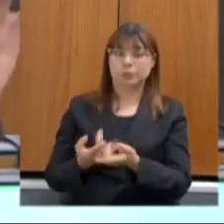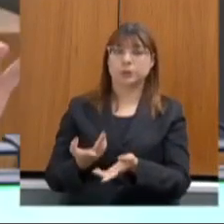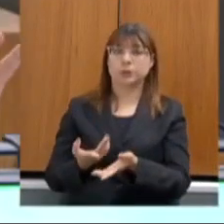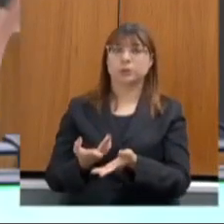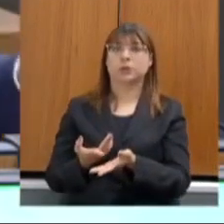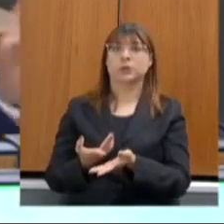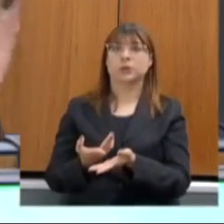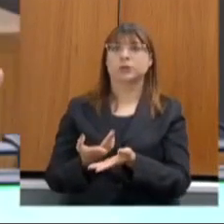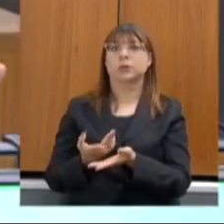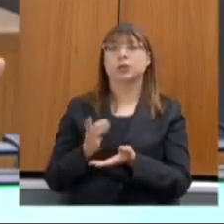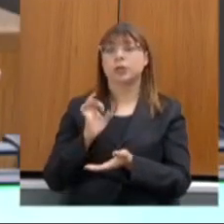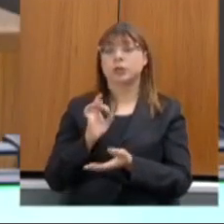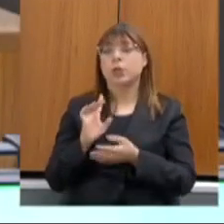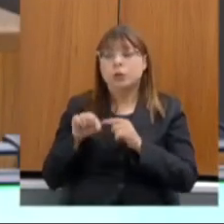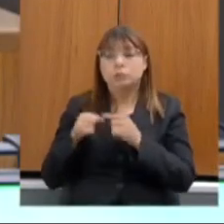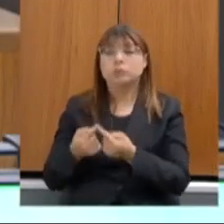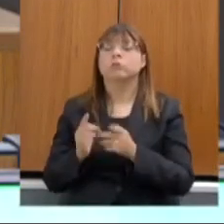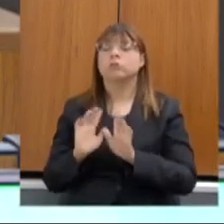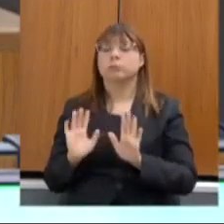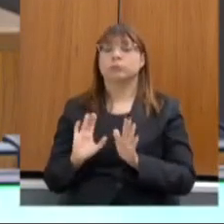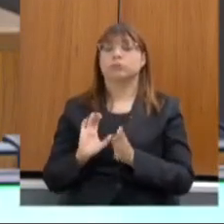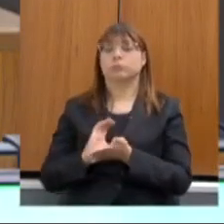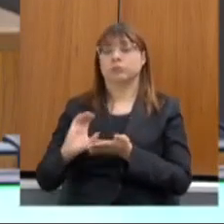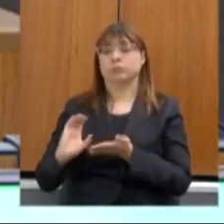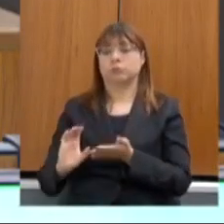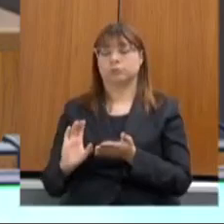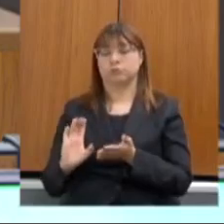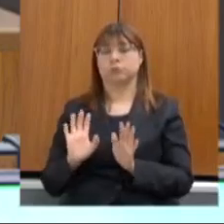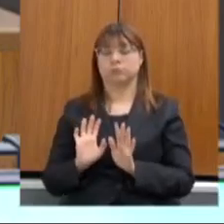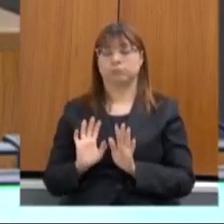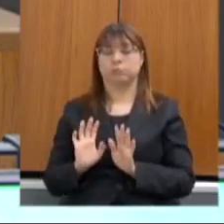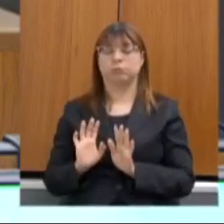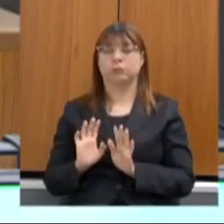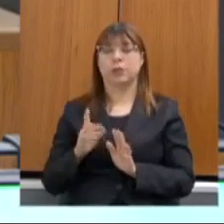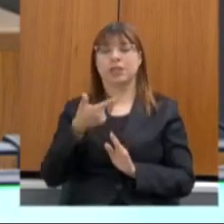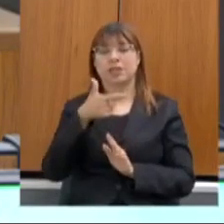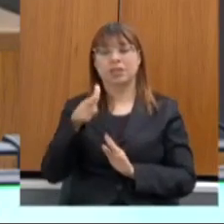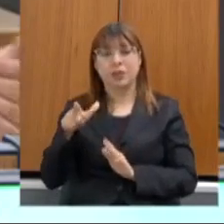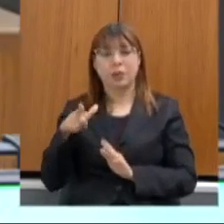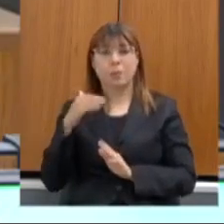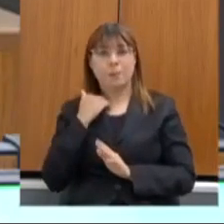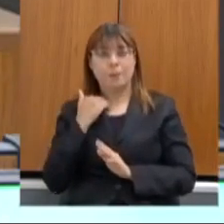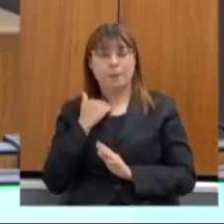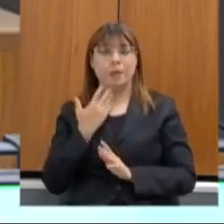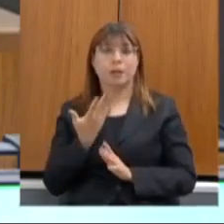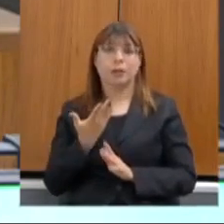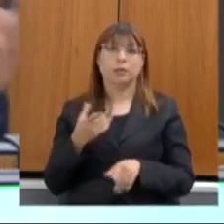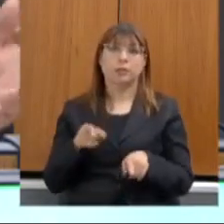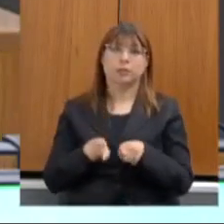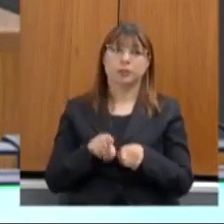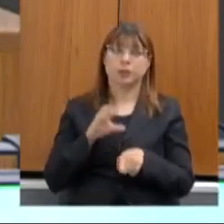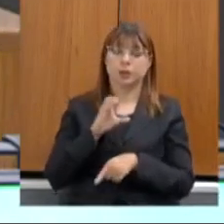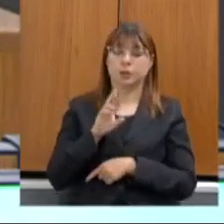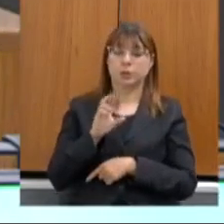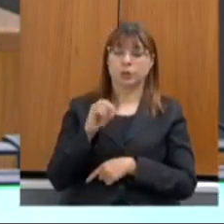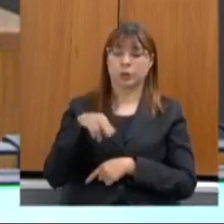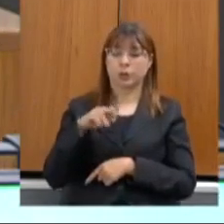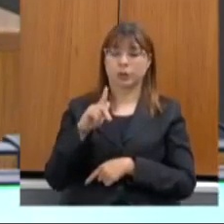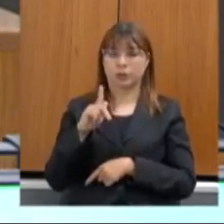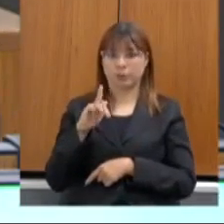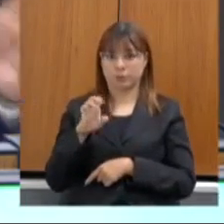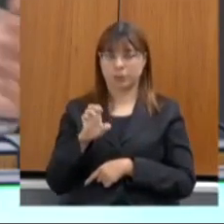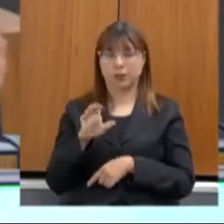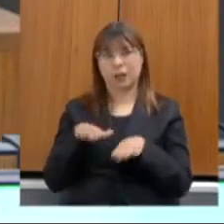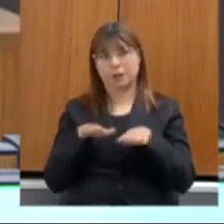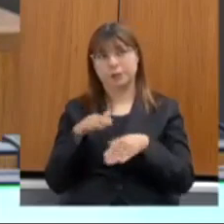vender para o cliente a não ser o crédito ao contrário de outros bancos comerciais que também tiveram pronamp que você as muitas vezes